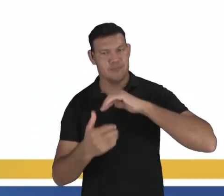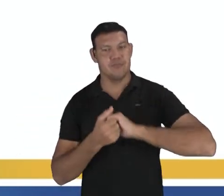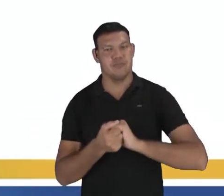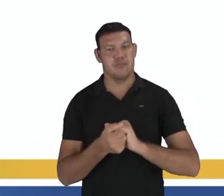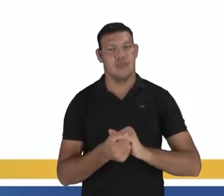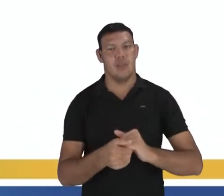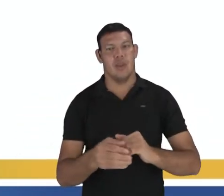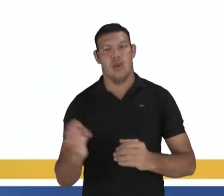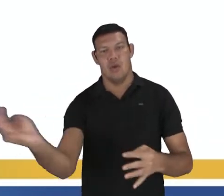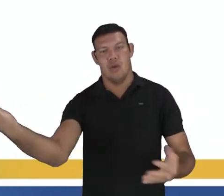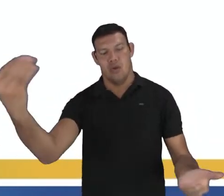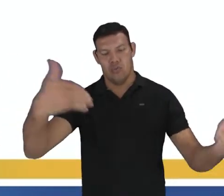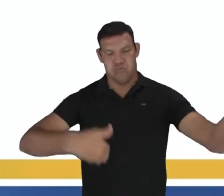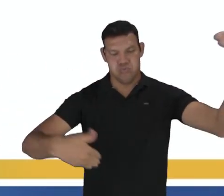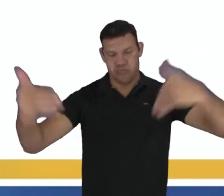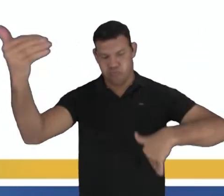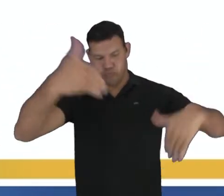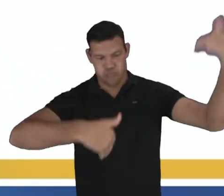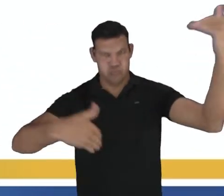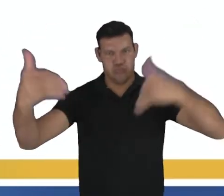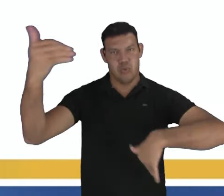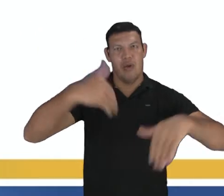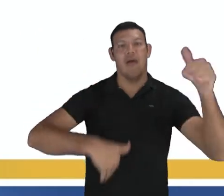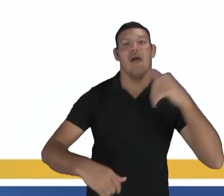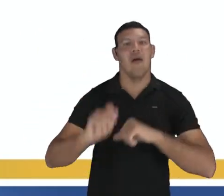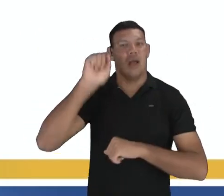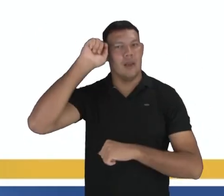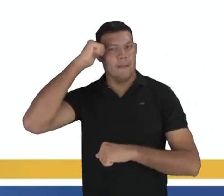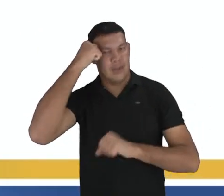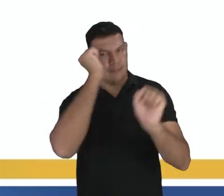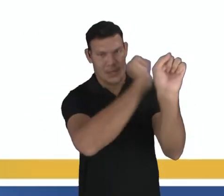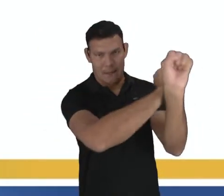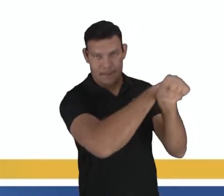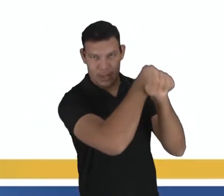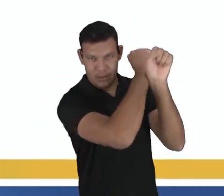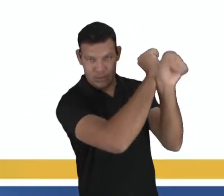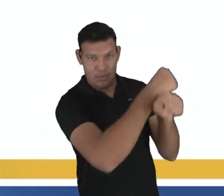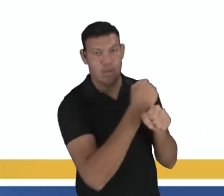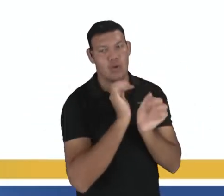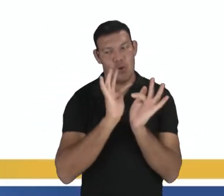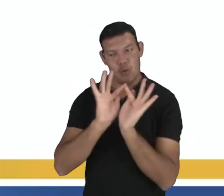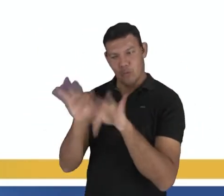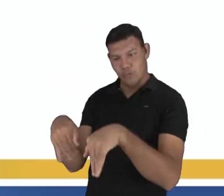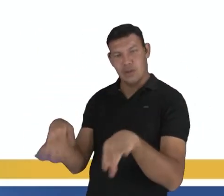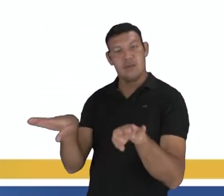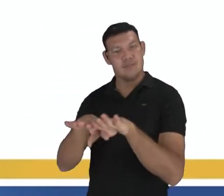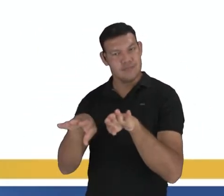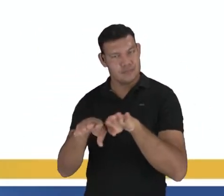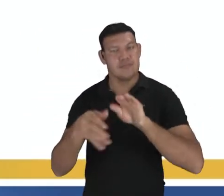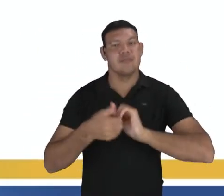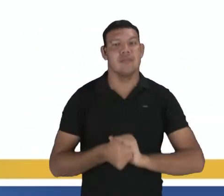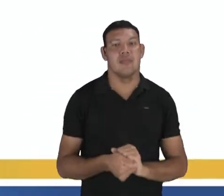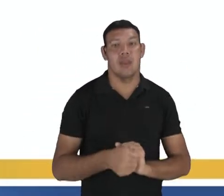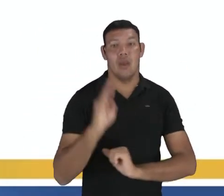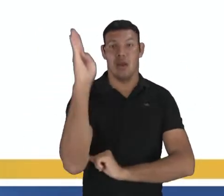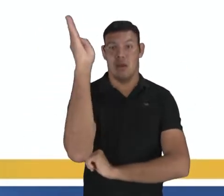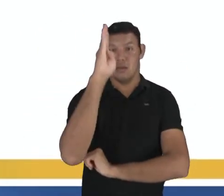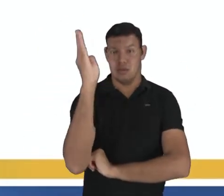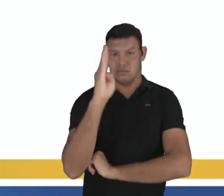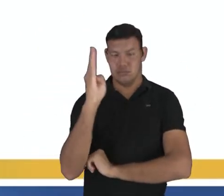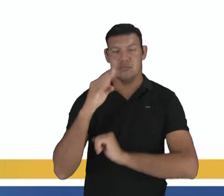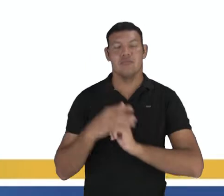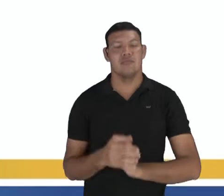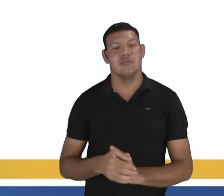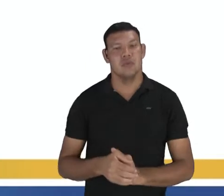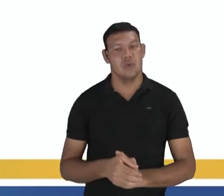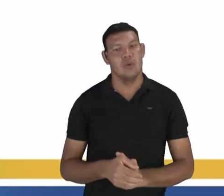vieram, então, para substituir os escravos, a gente já está caminhando aí para o fim da escravidão, né? E o Brasil, ele